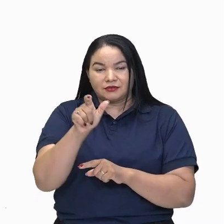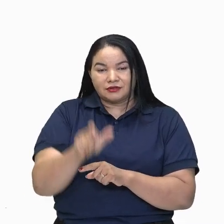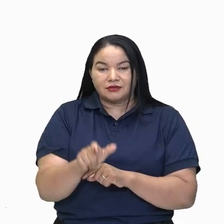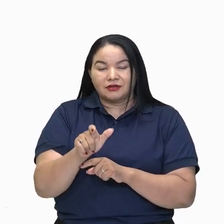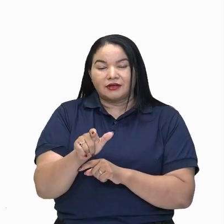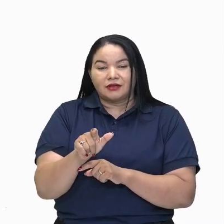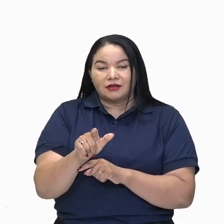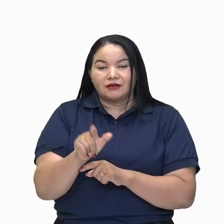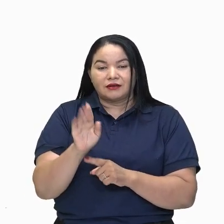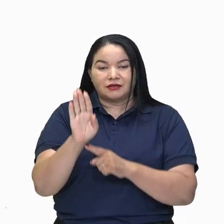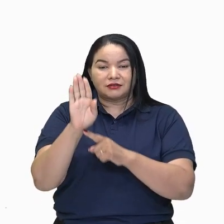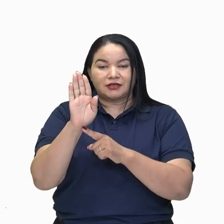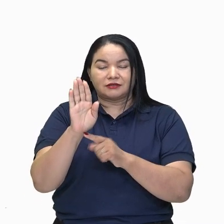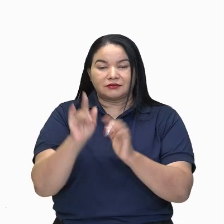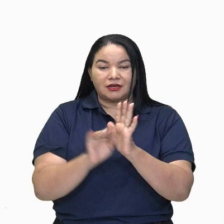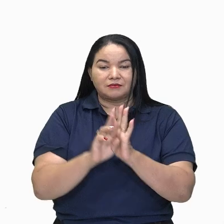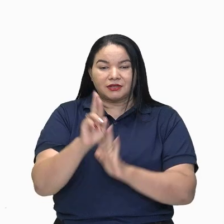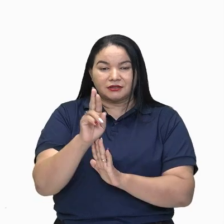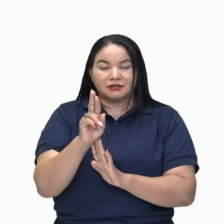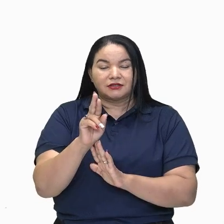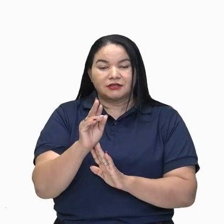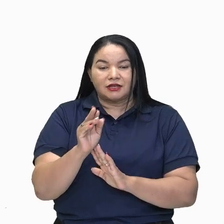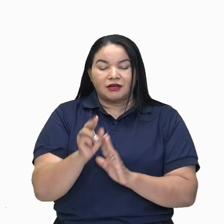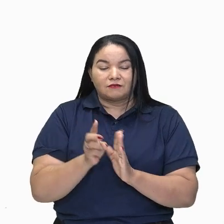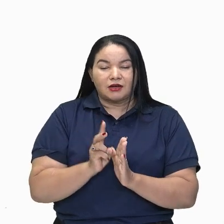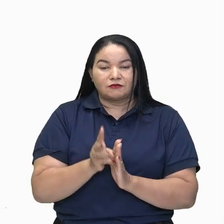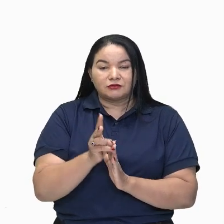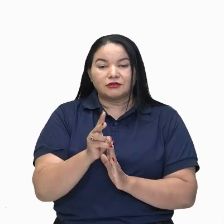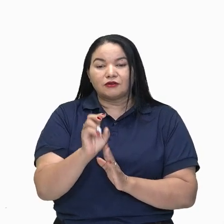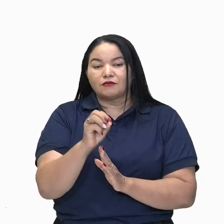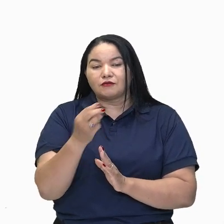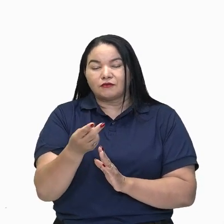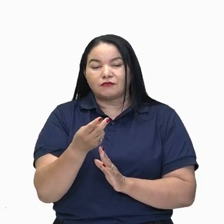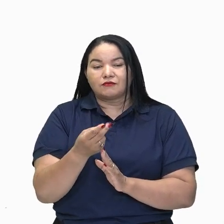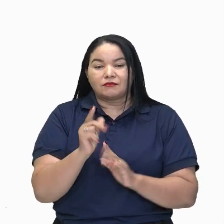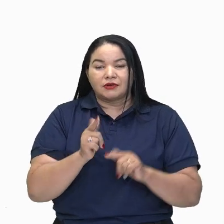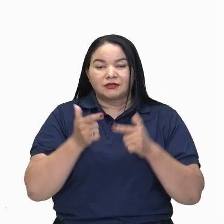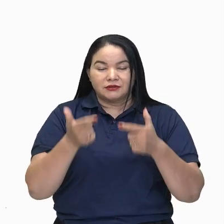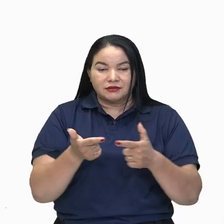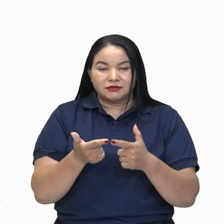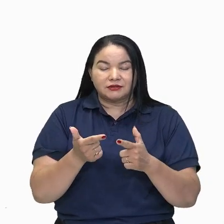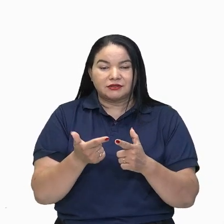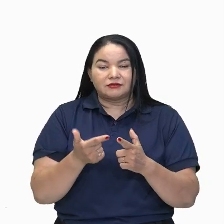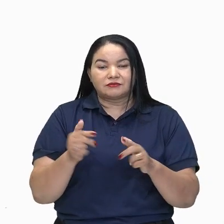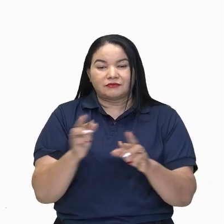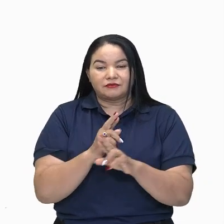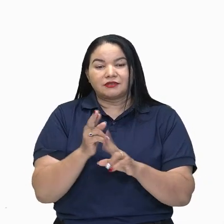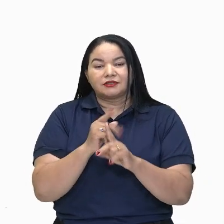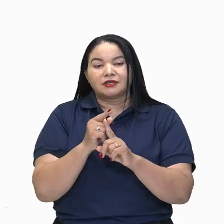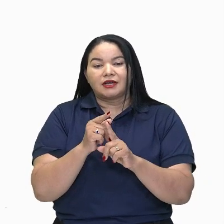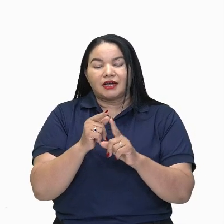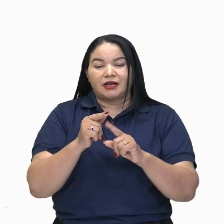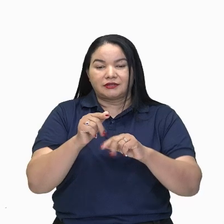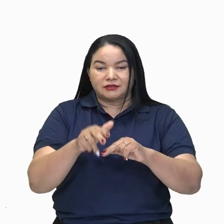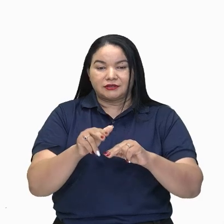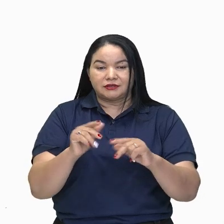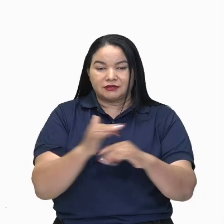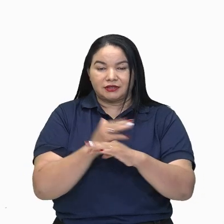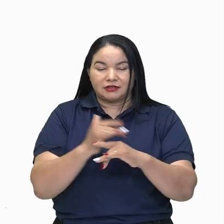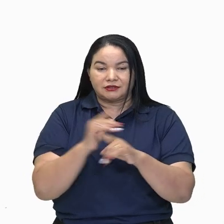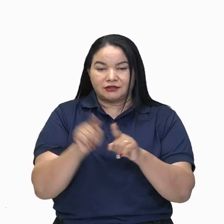uma continuidade ou início de ações corretas para o futuro da cidade. Ele reforça a ideia de